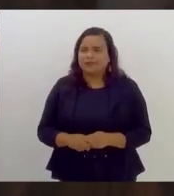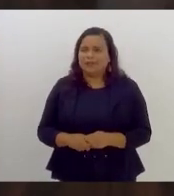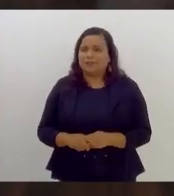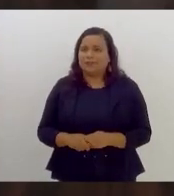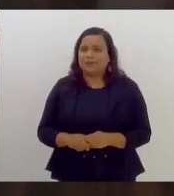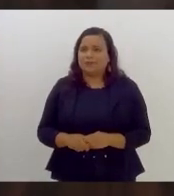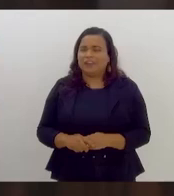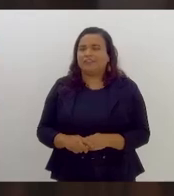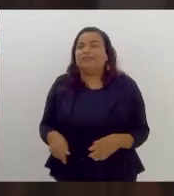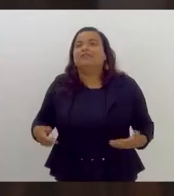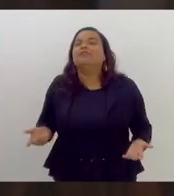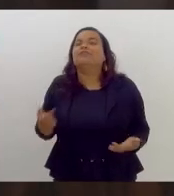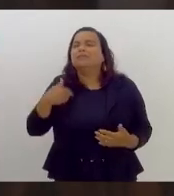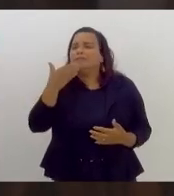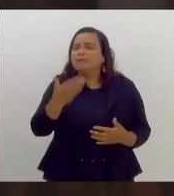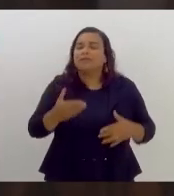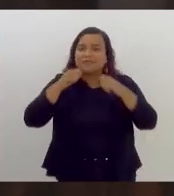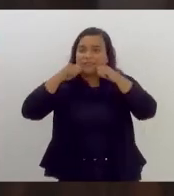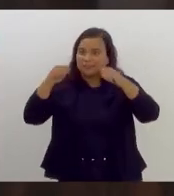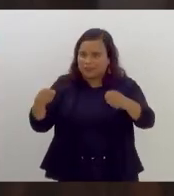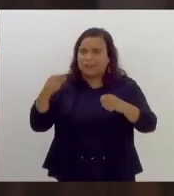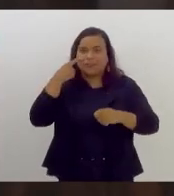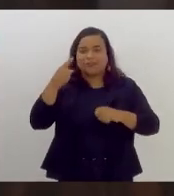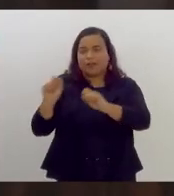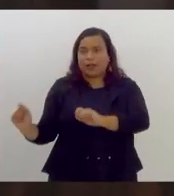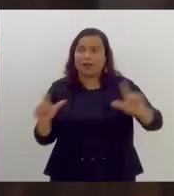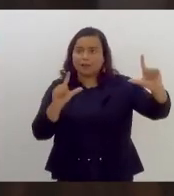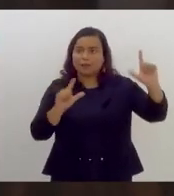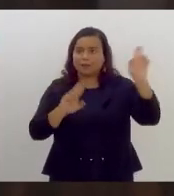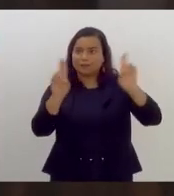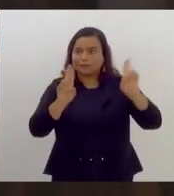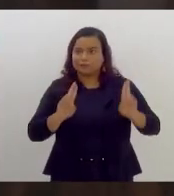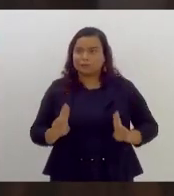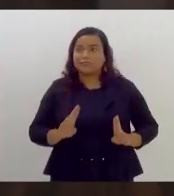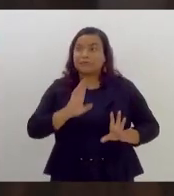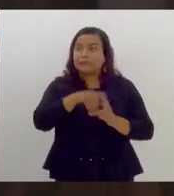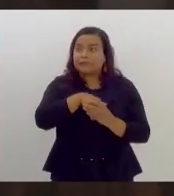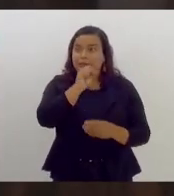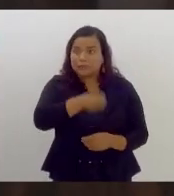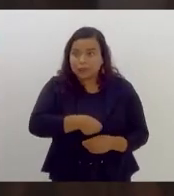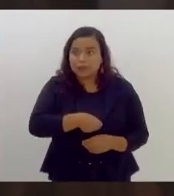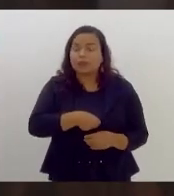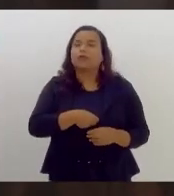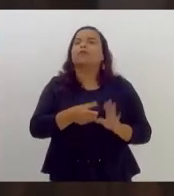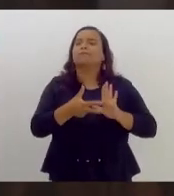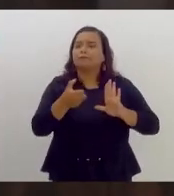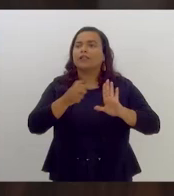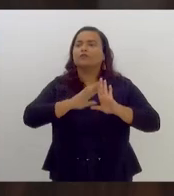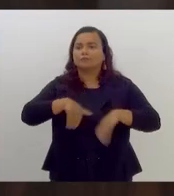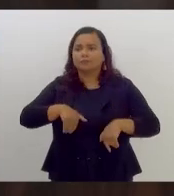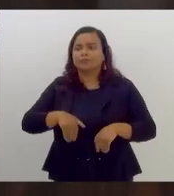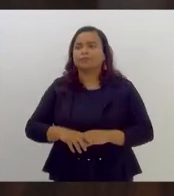peço assessoria para abrir o painel, por favor. Votando sim, derruba o veto.